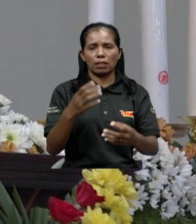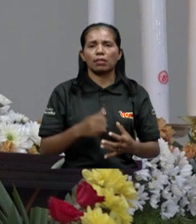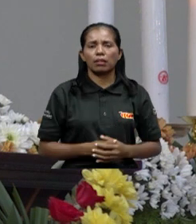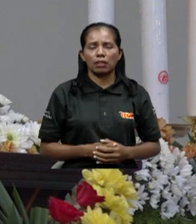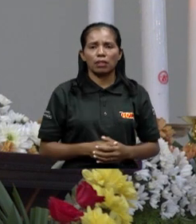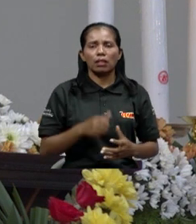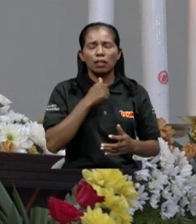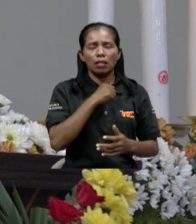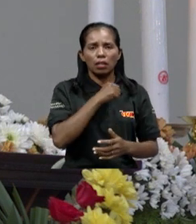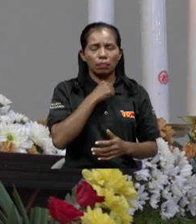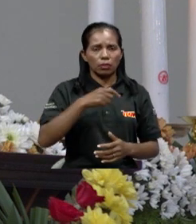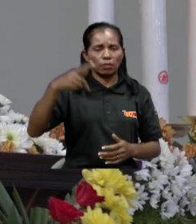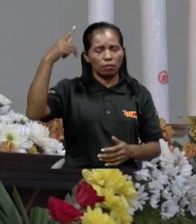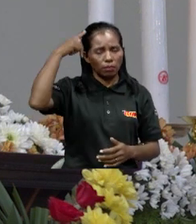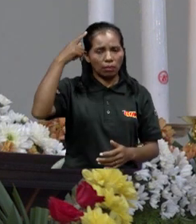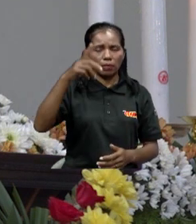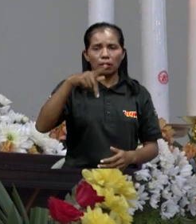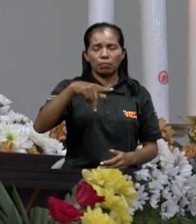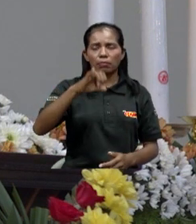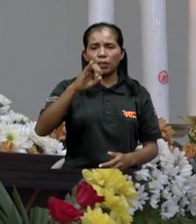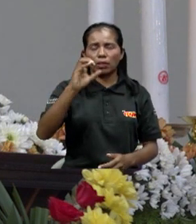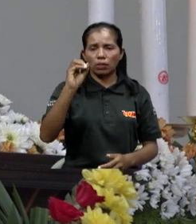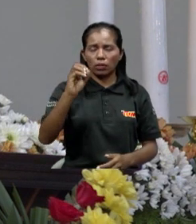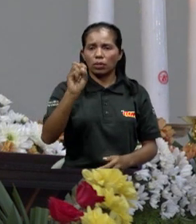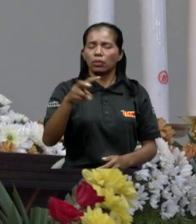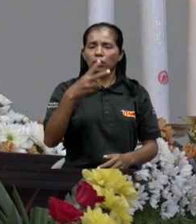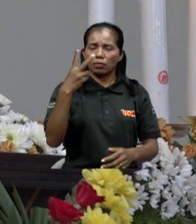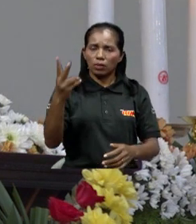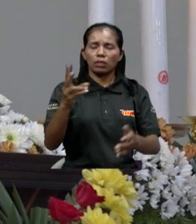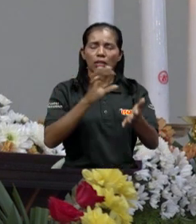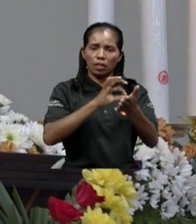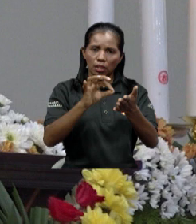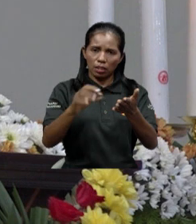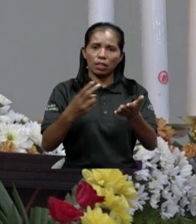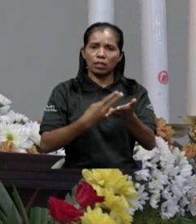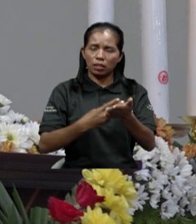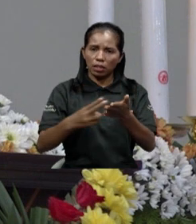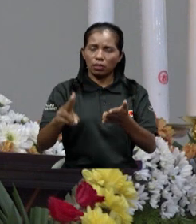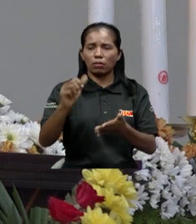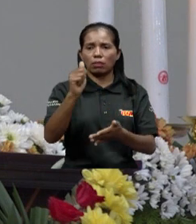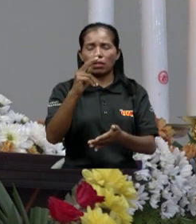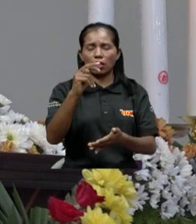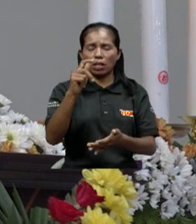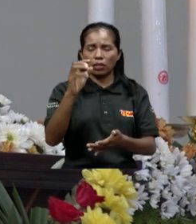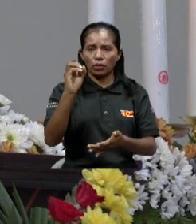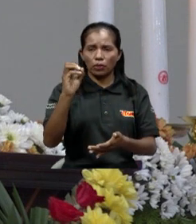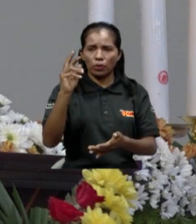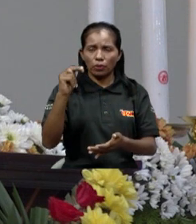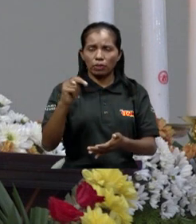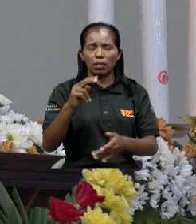Papa Pio XII descreve Santo Antônio é manebe